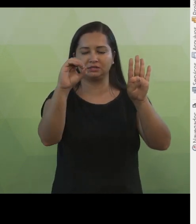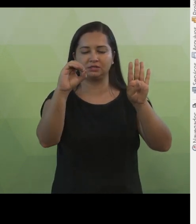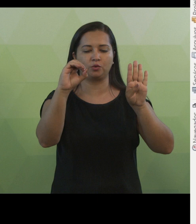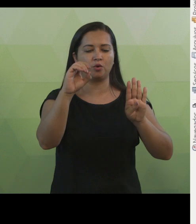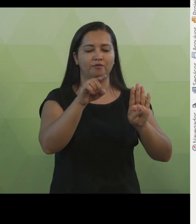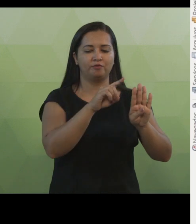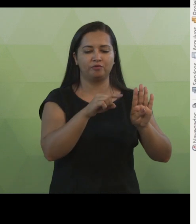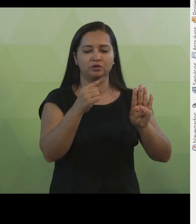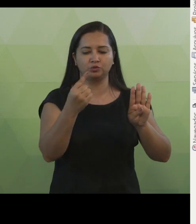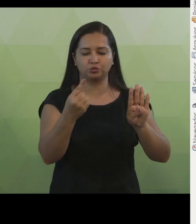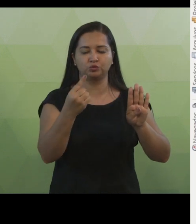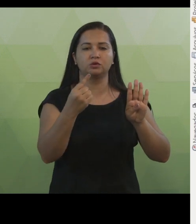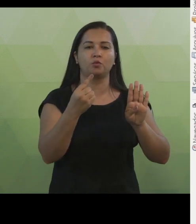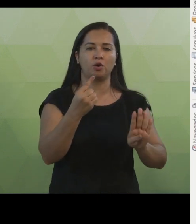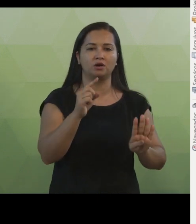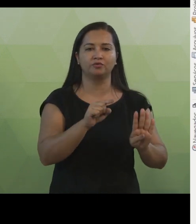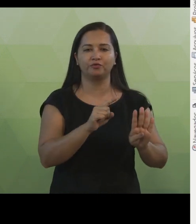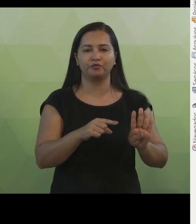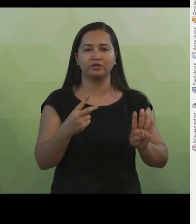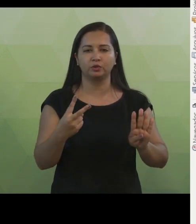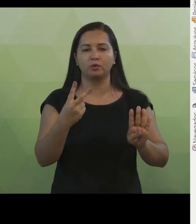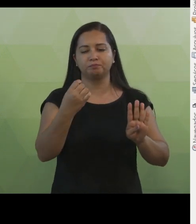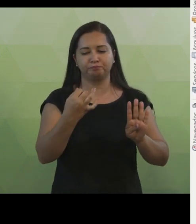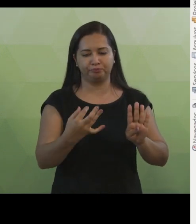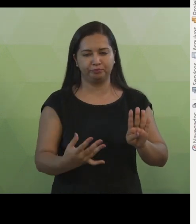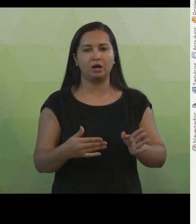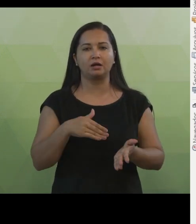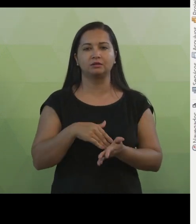repetição. Então, eu vou chamar ela de auxiliar.